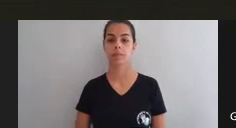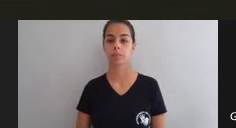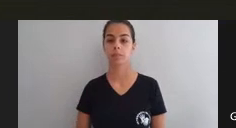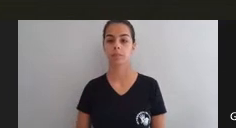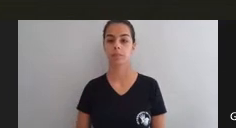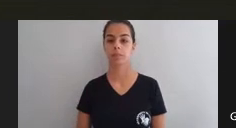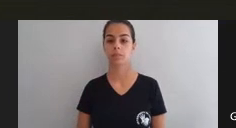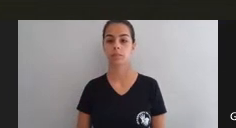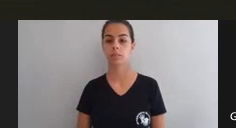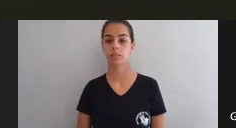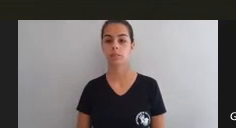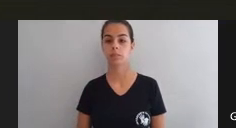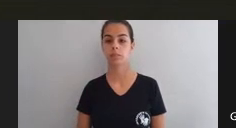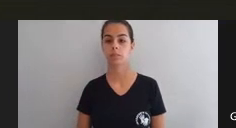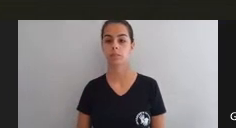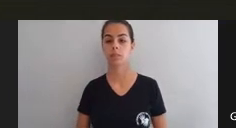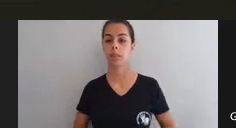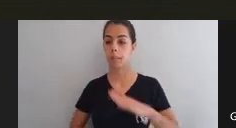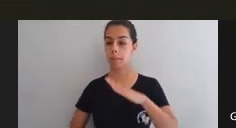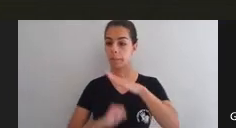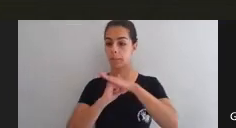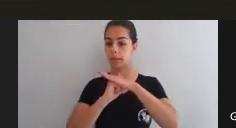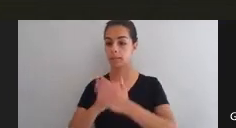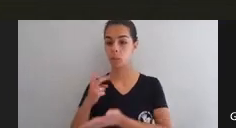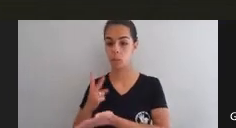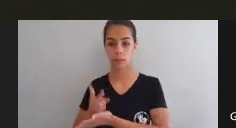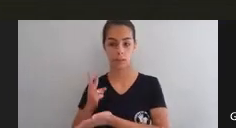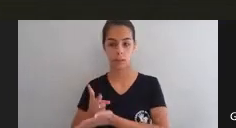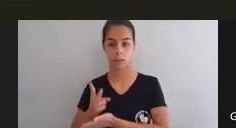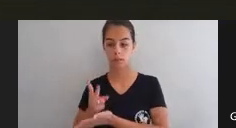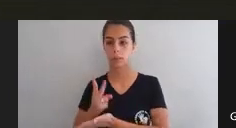Agora a gente tem mesma pressão?